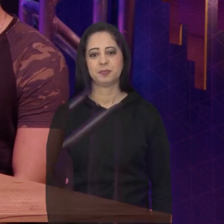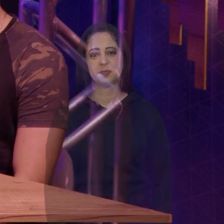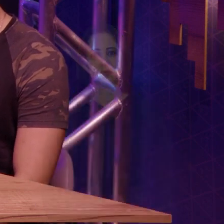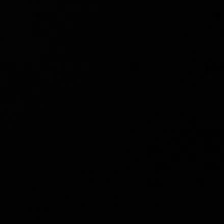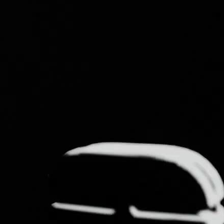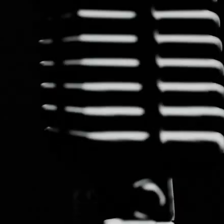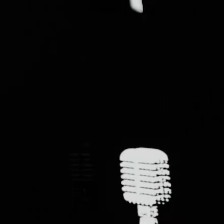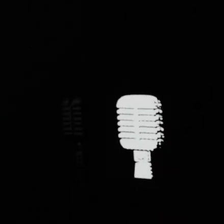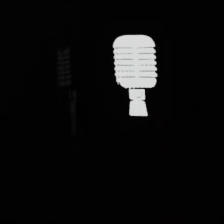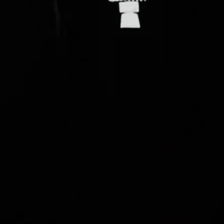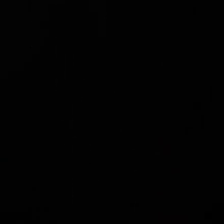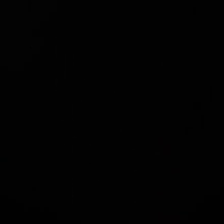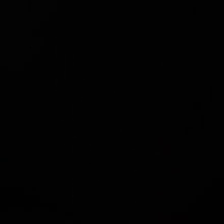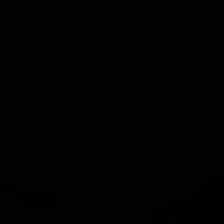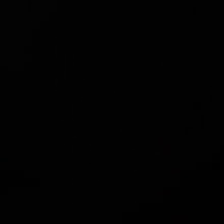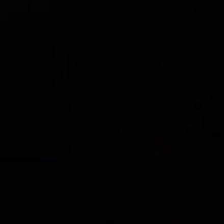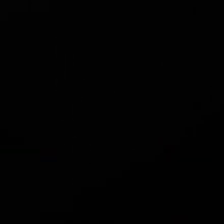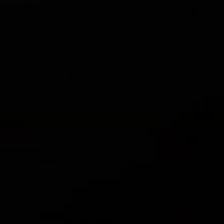ser.